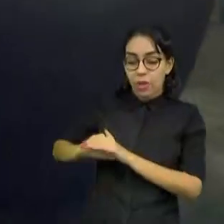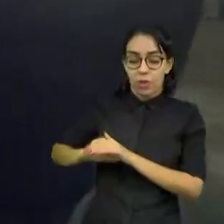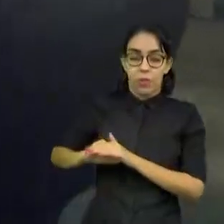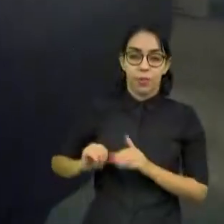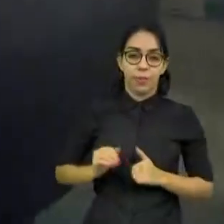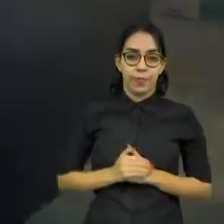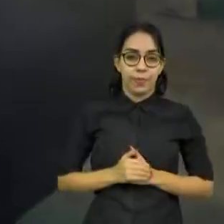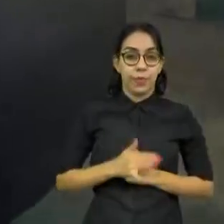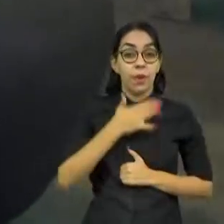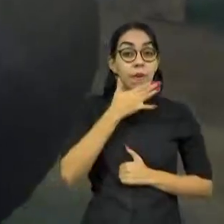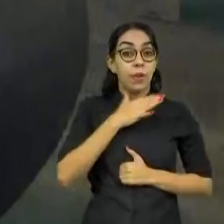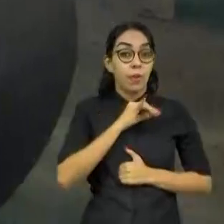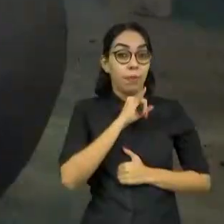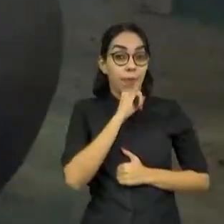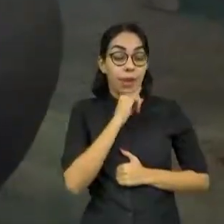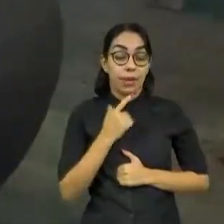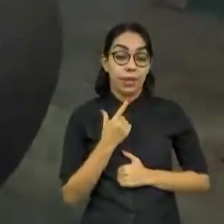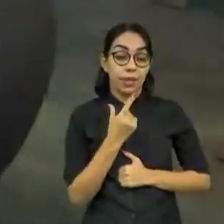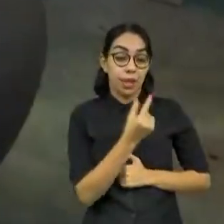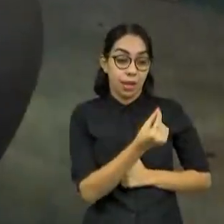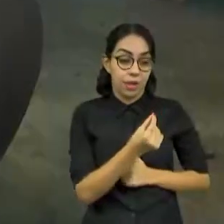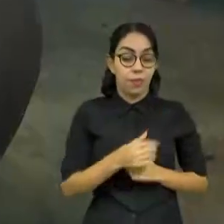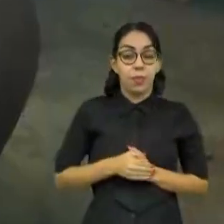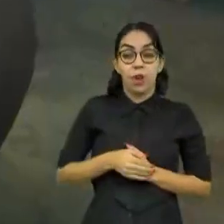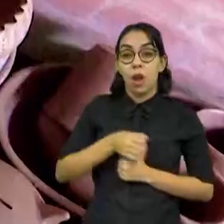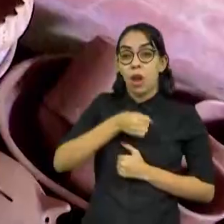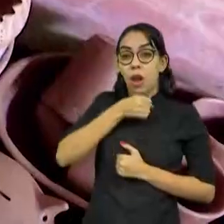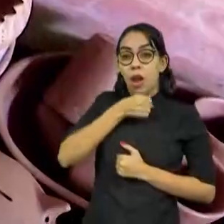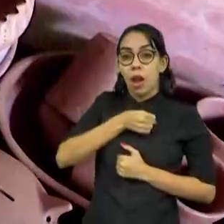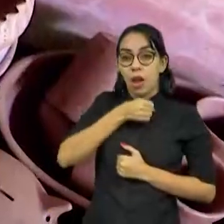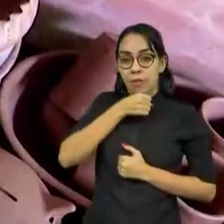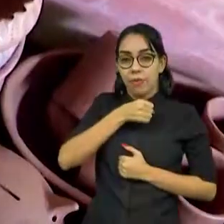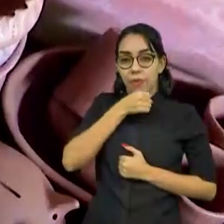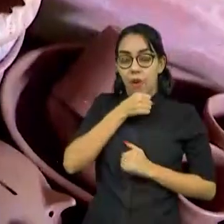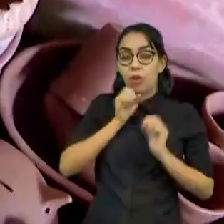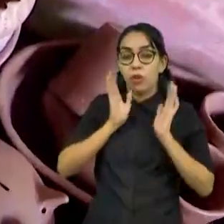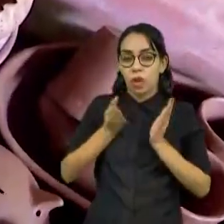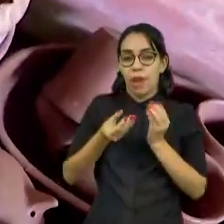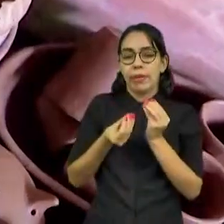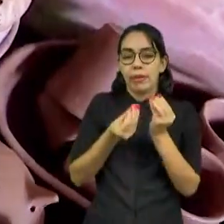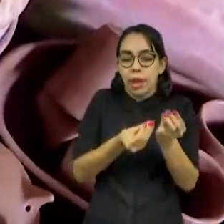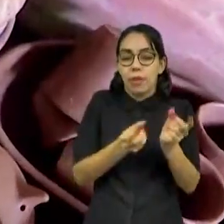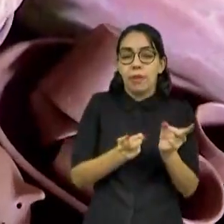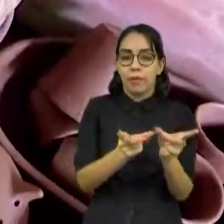para o mercado, a avó mandou as peças para ele vender.